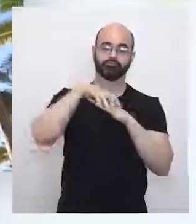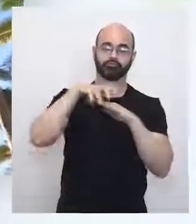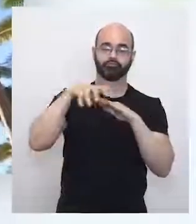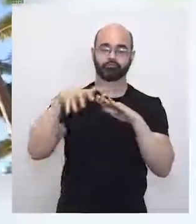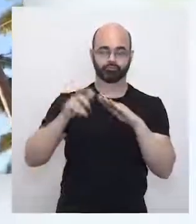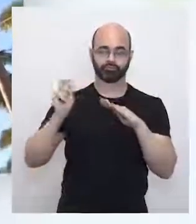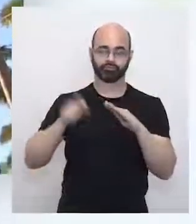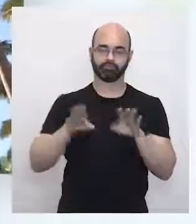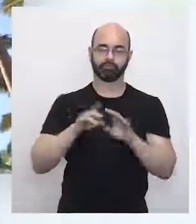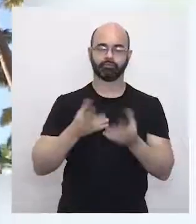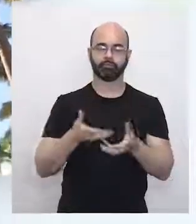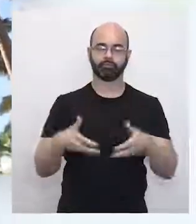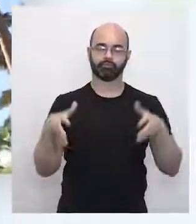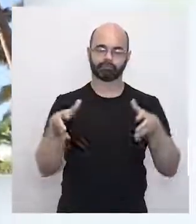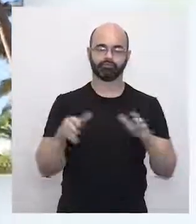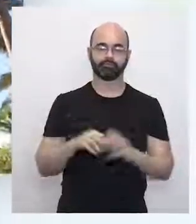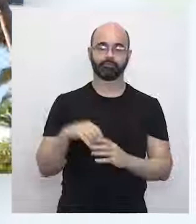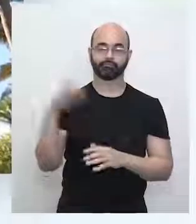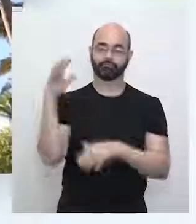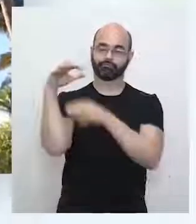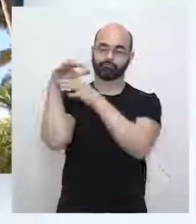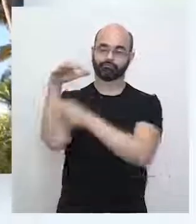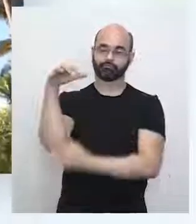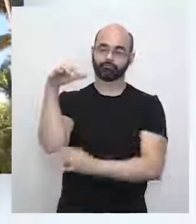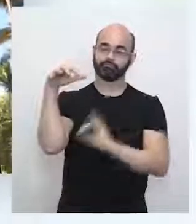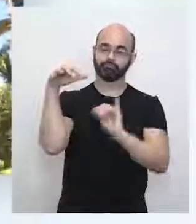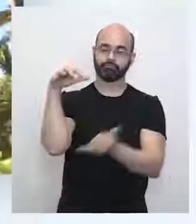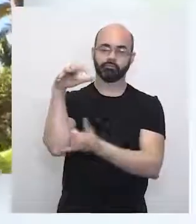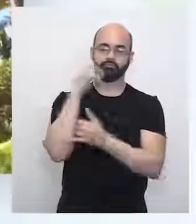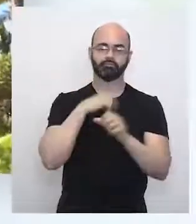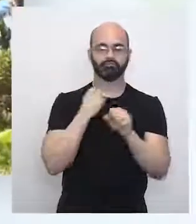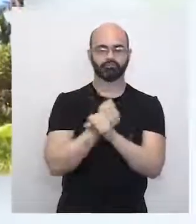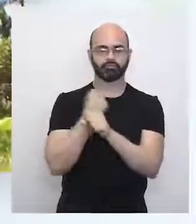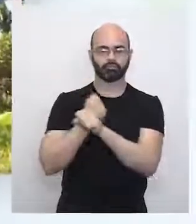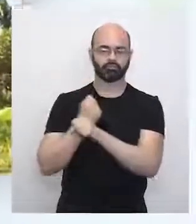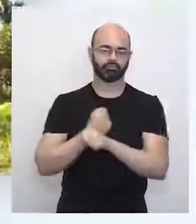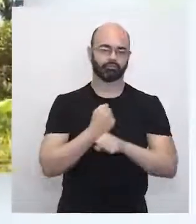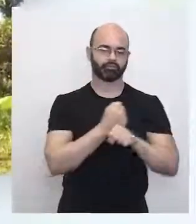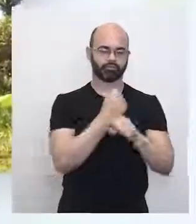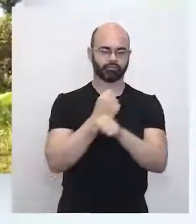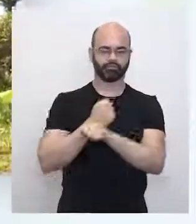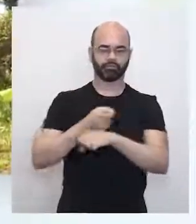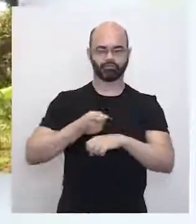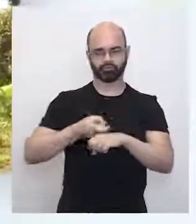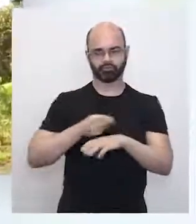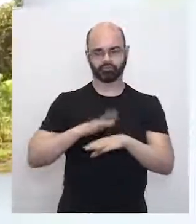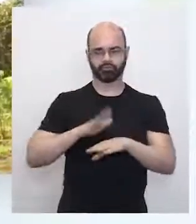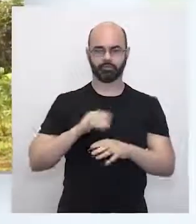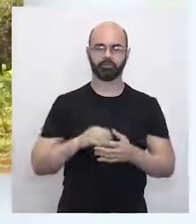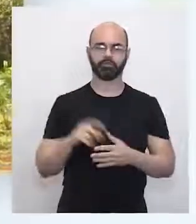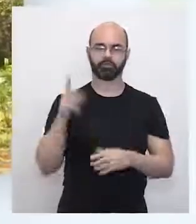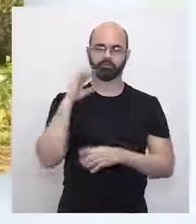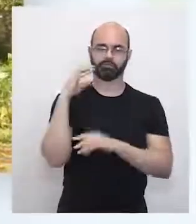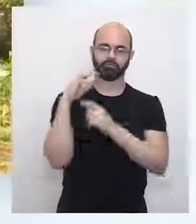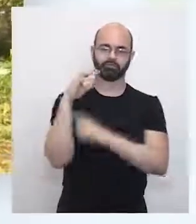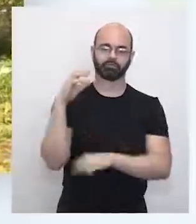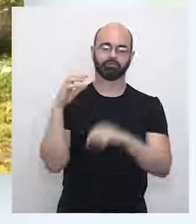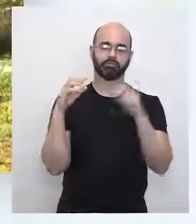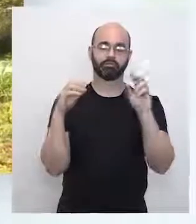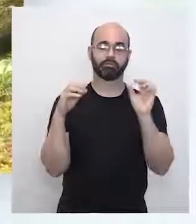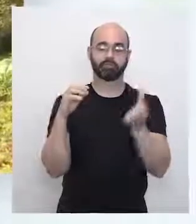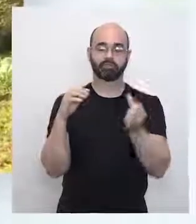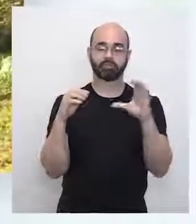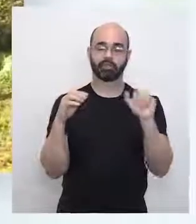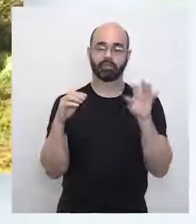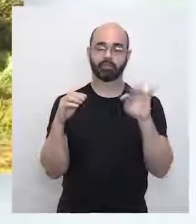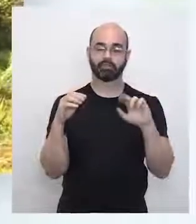cestarias. O tronco, aproveitado em construções rústicas. O fruto do babaçu pode conter até 6 castanhas como essa,